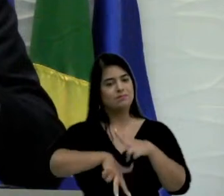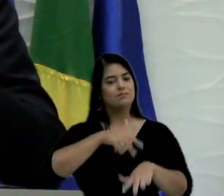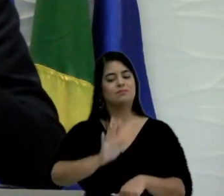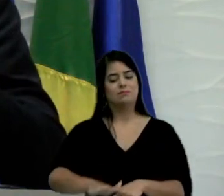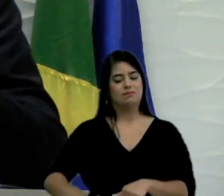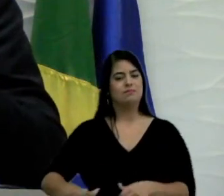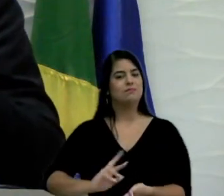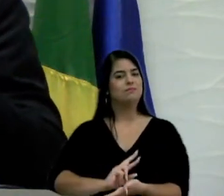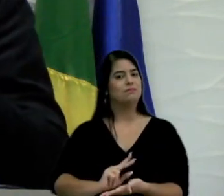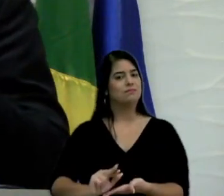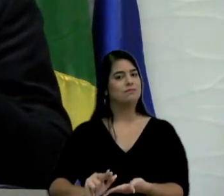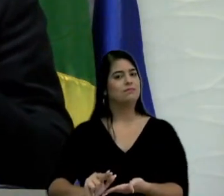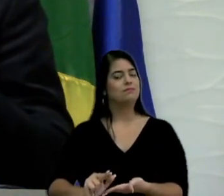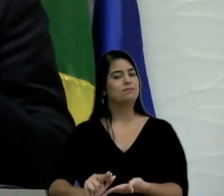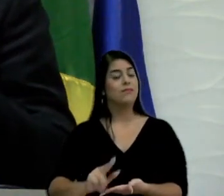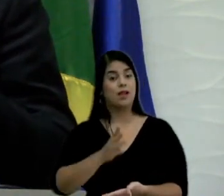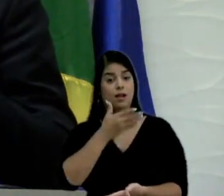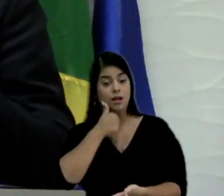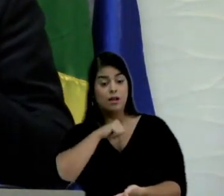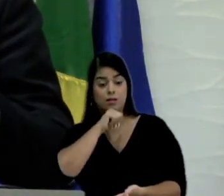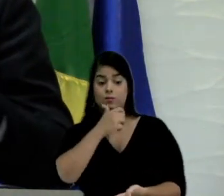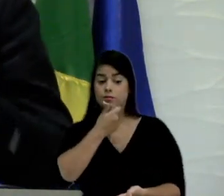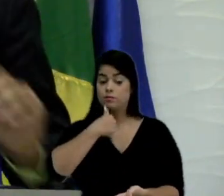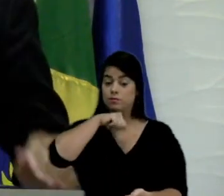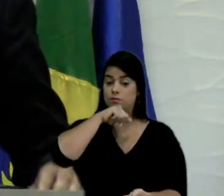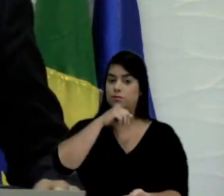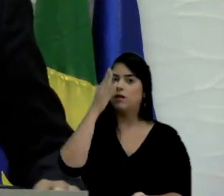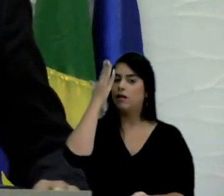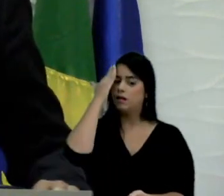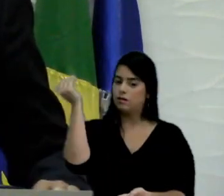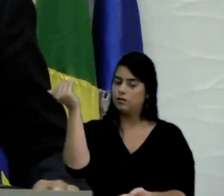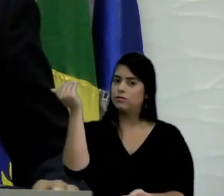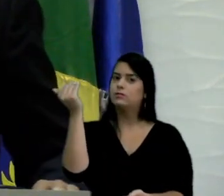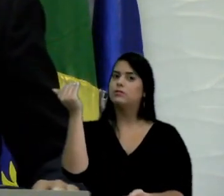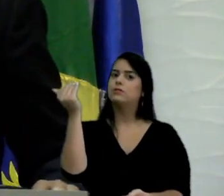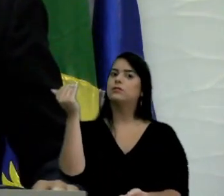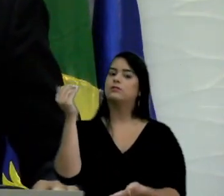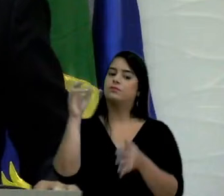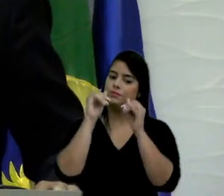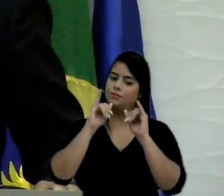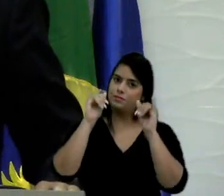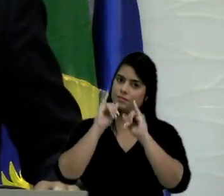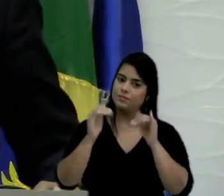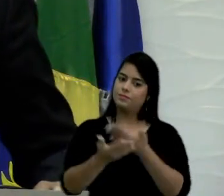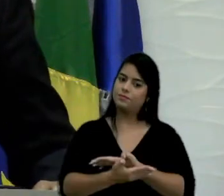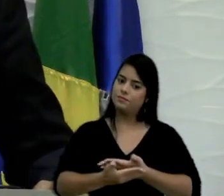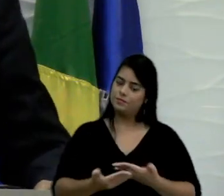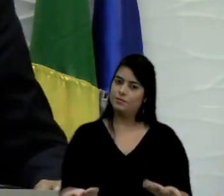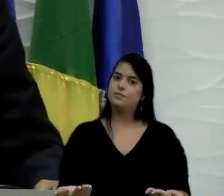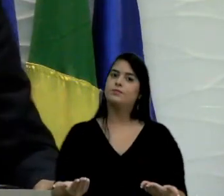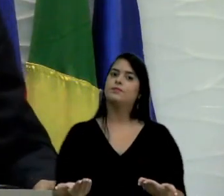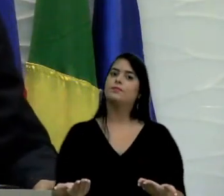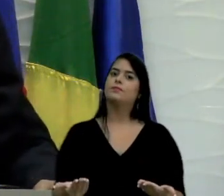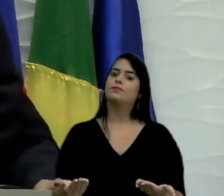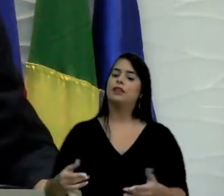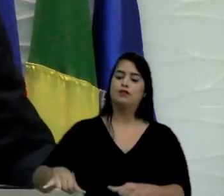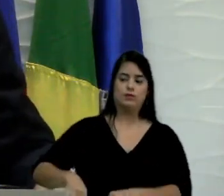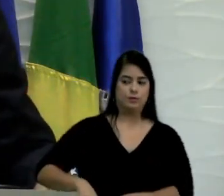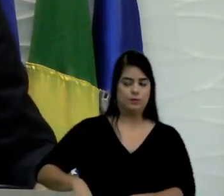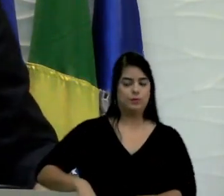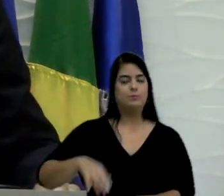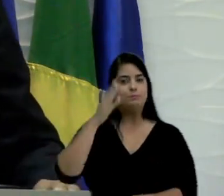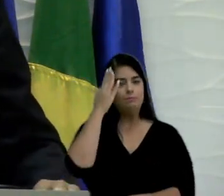do e os pais sab o que eu tô dizendo aqui quem tá passando por isso